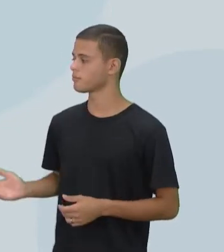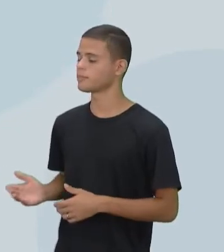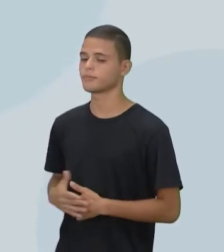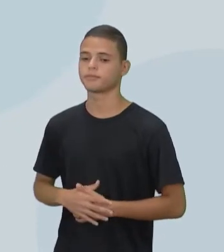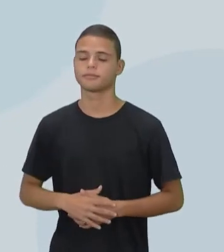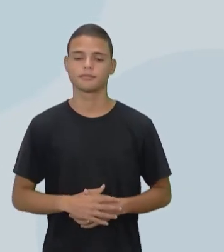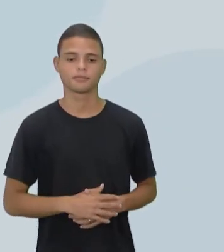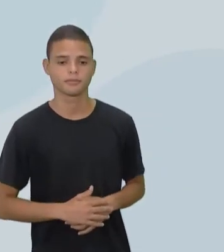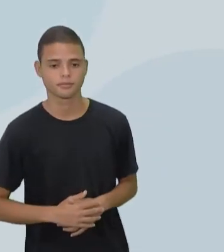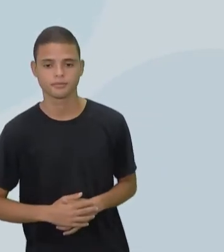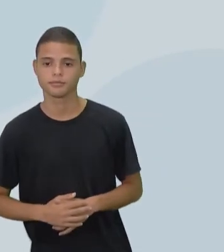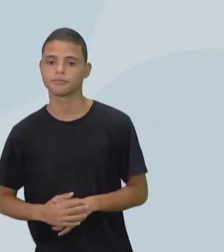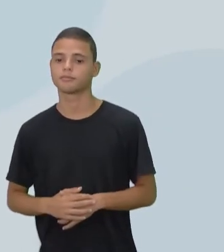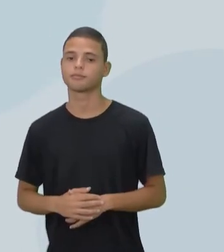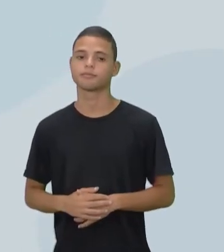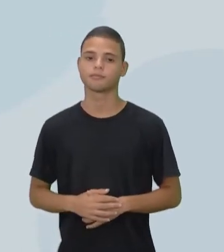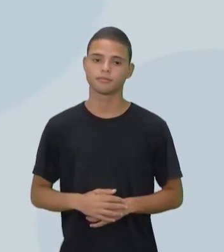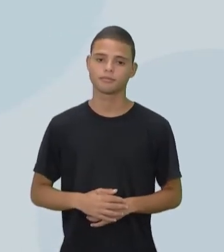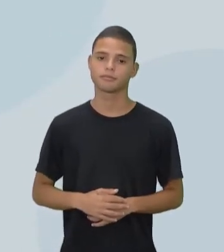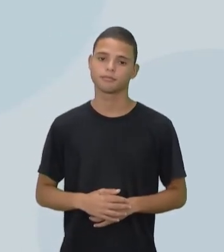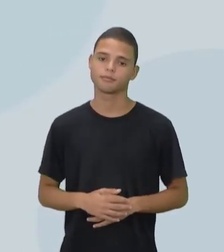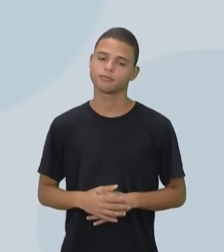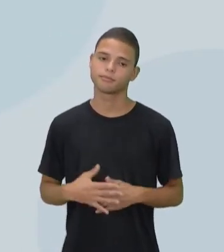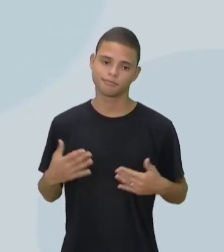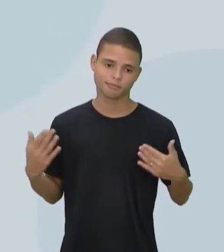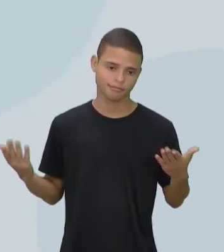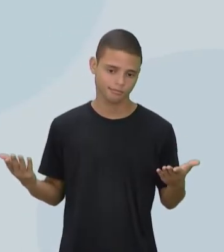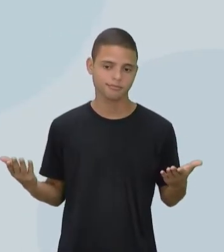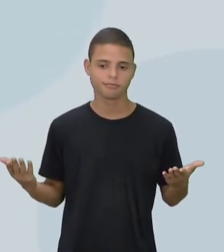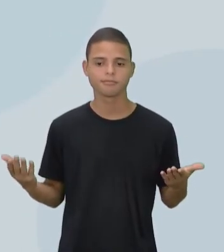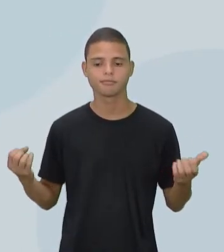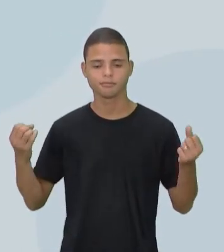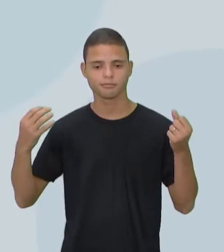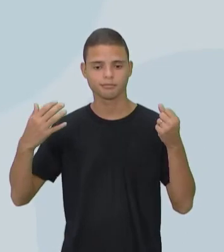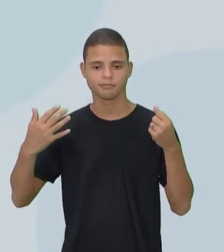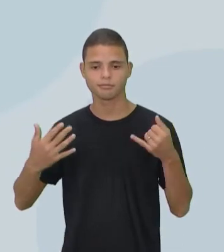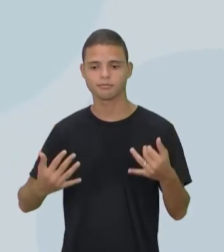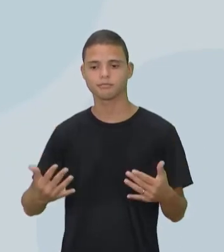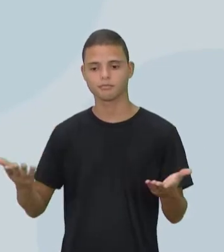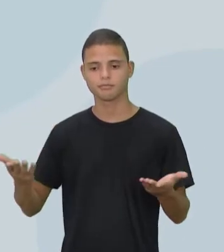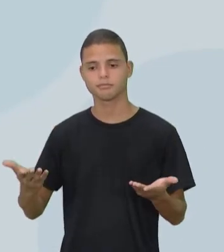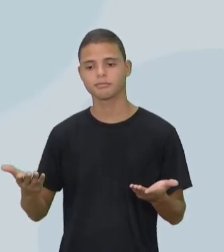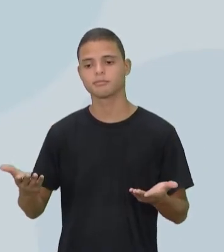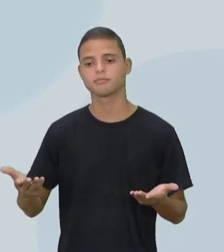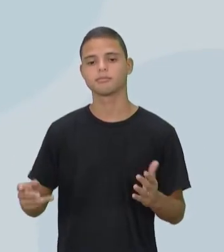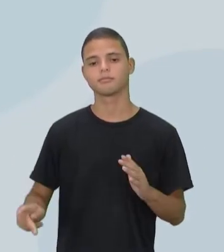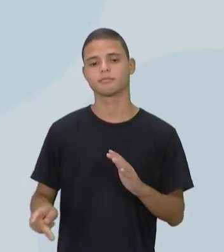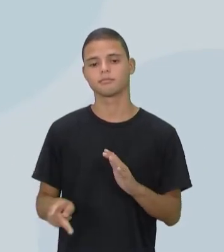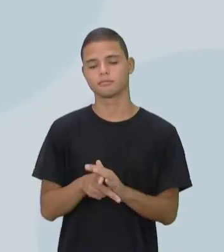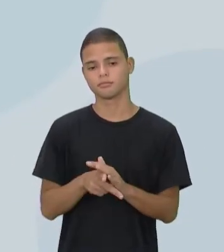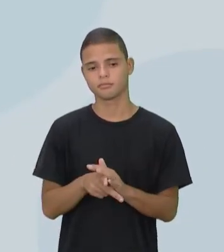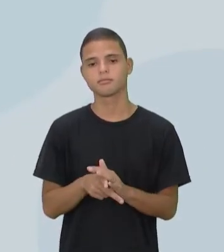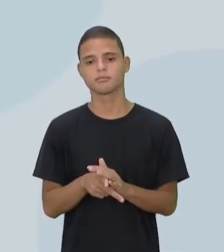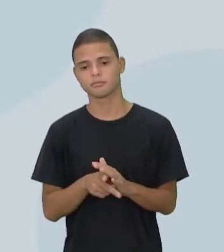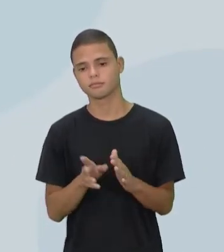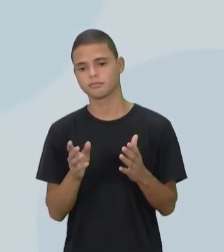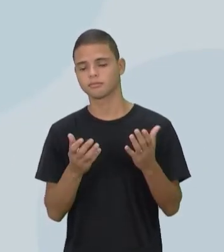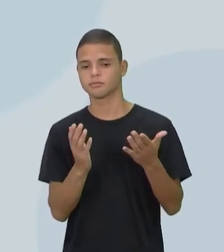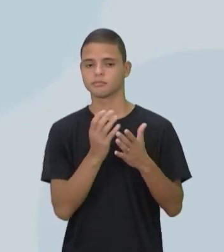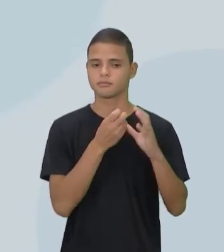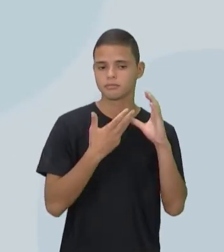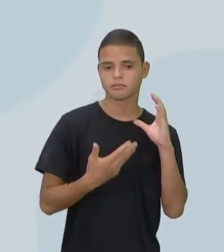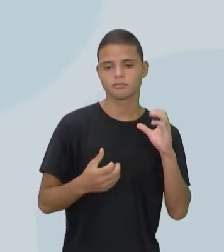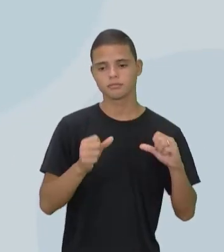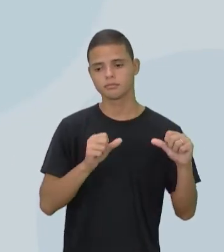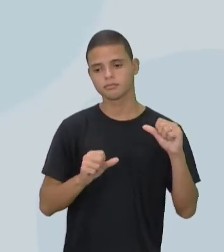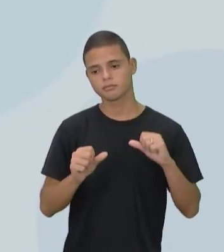químico. Bom, logicamente, conforme a gente comentou, né, a gente está abordando aí as questões dos elementos químicos